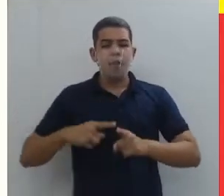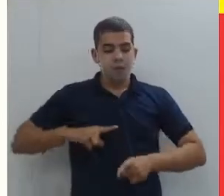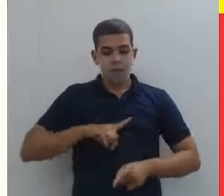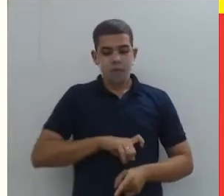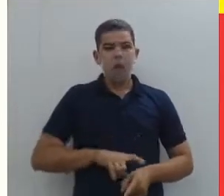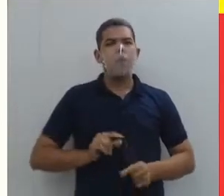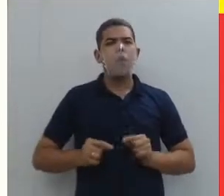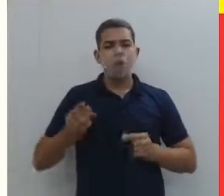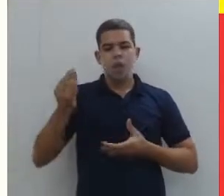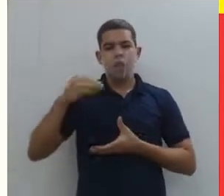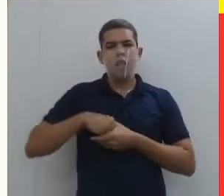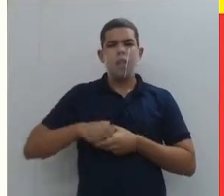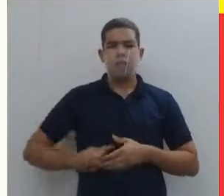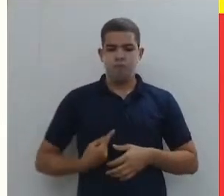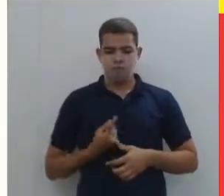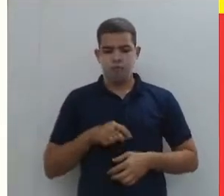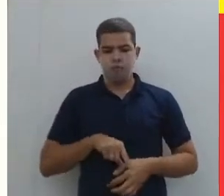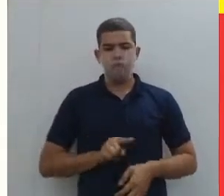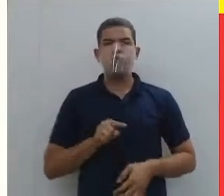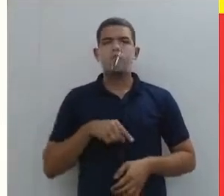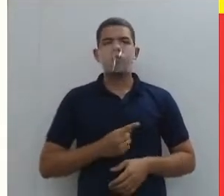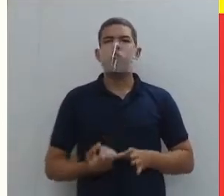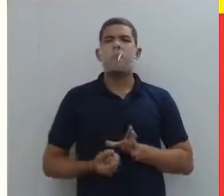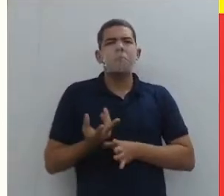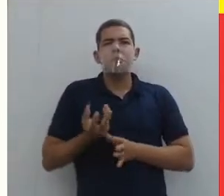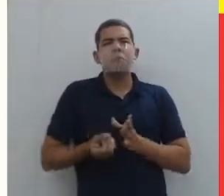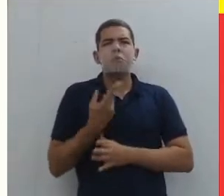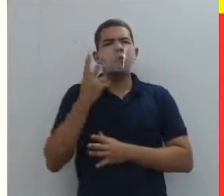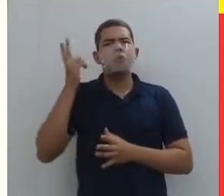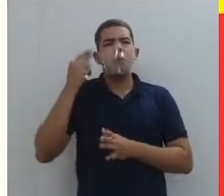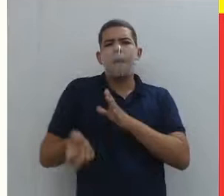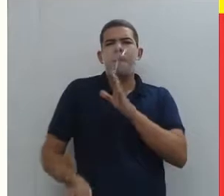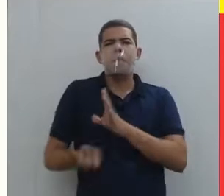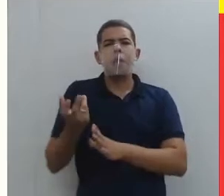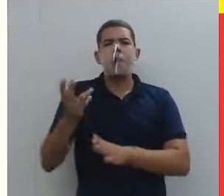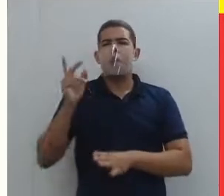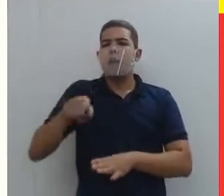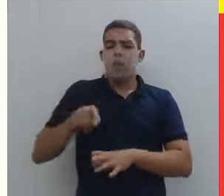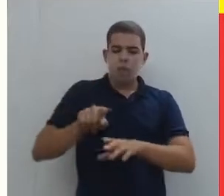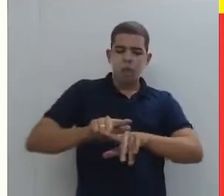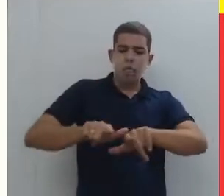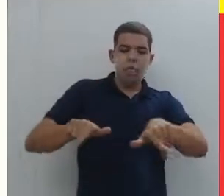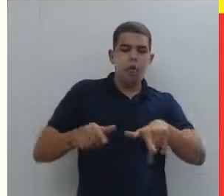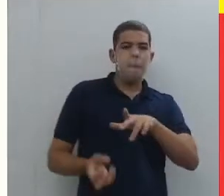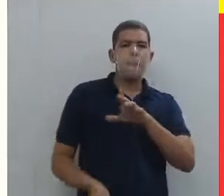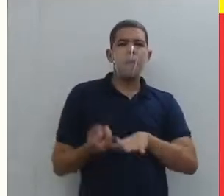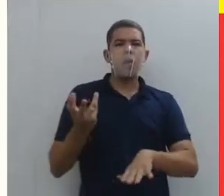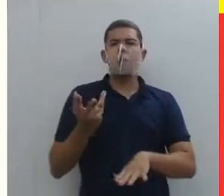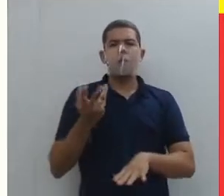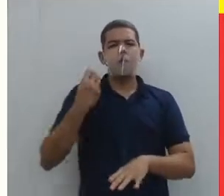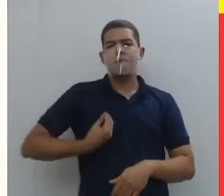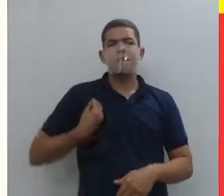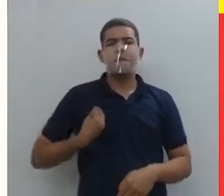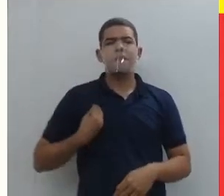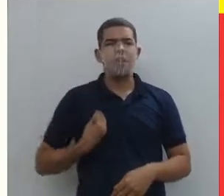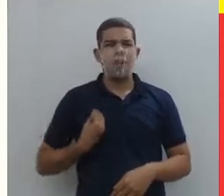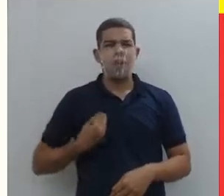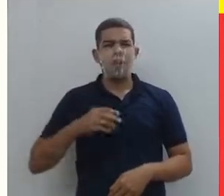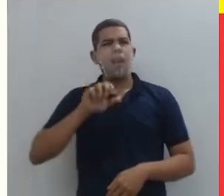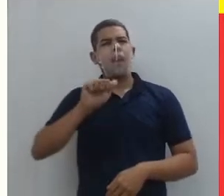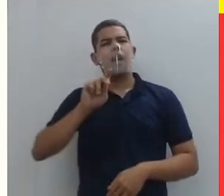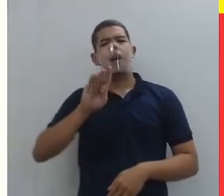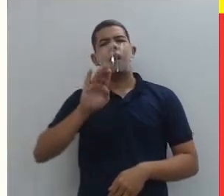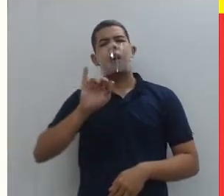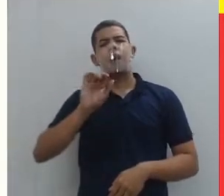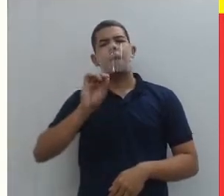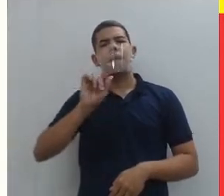ser vivo vinha de uma matéria bruta, ou seja, uma vida de algo que não era vida. Então essa biogênese ela foi uma teoria